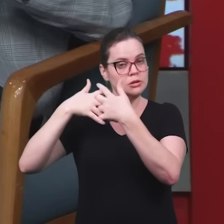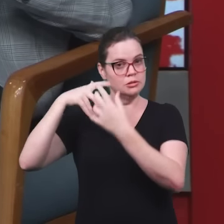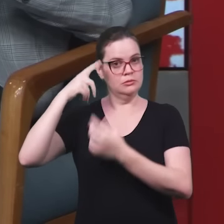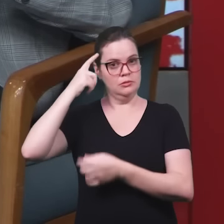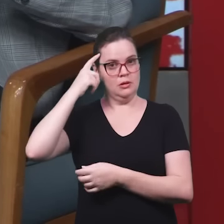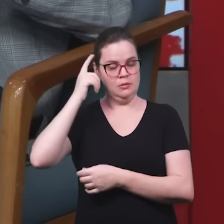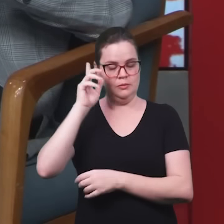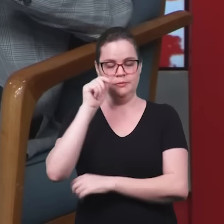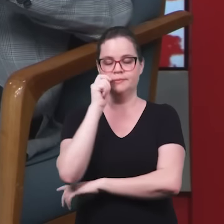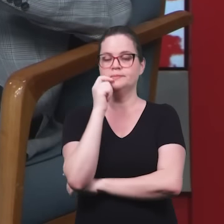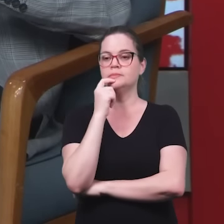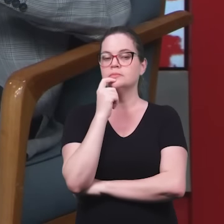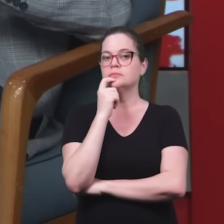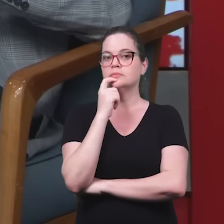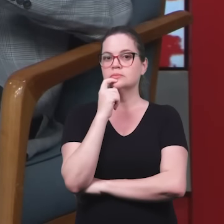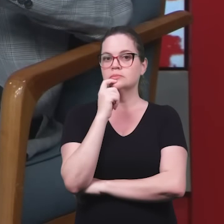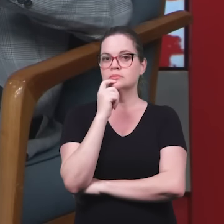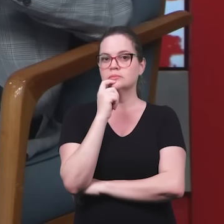quando